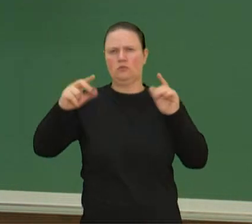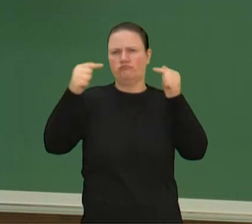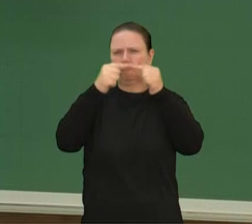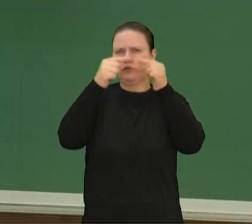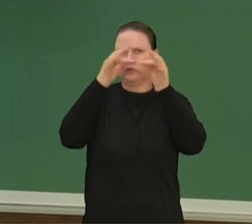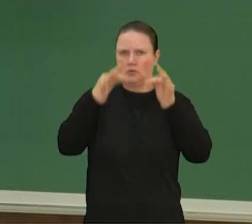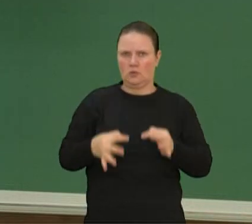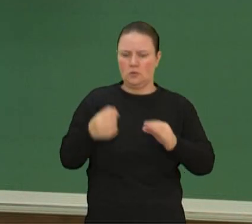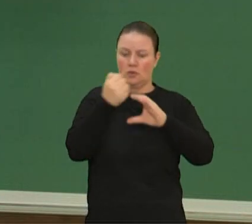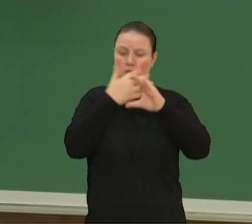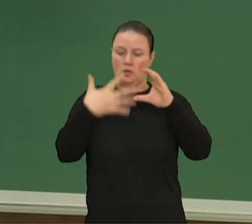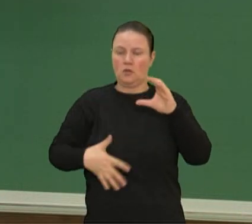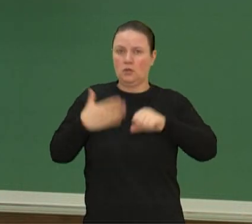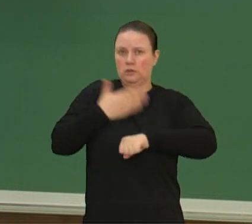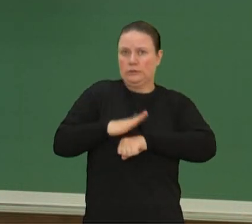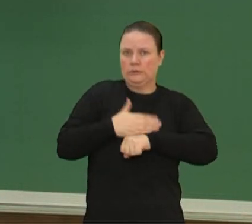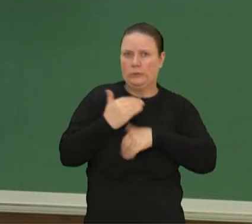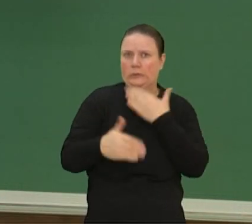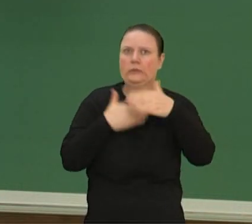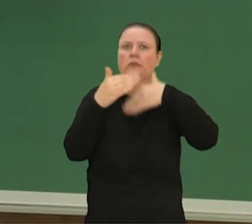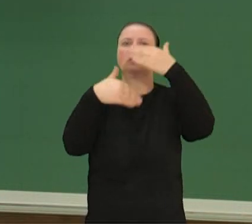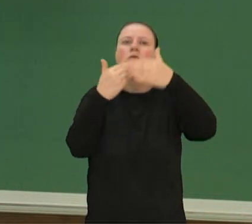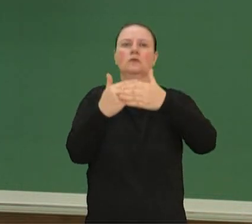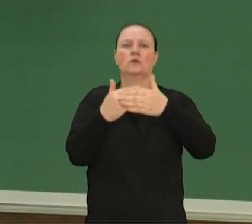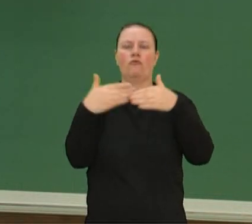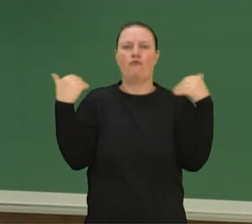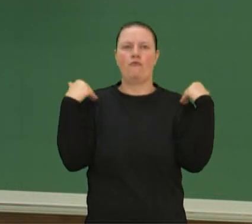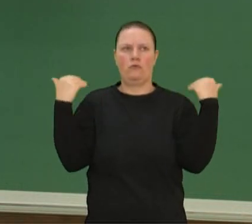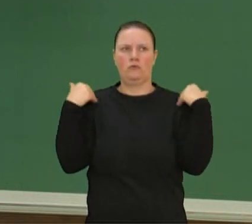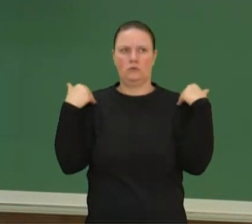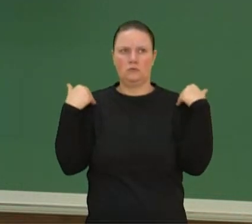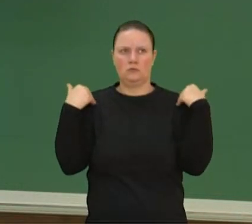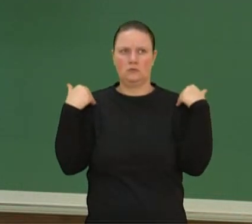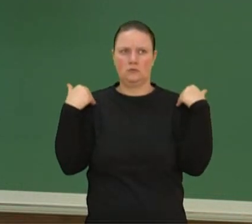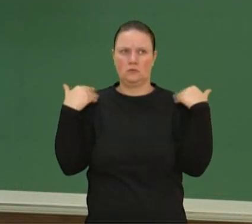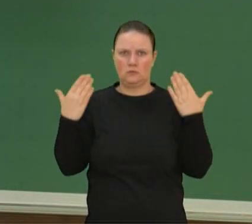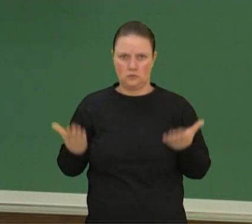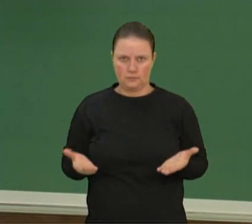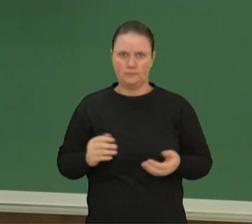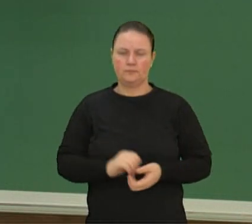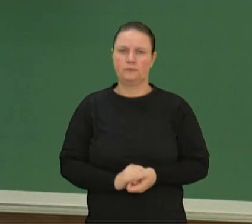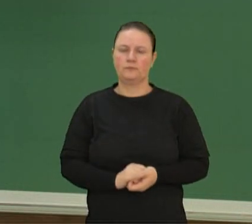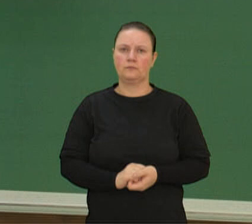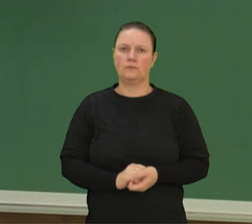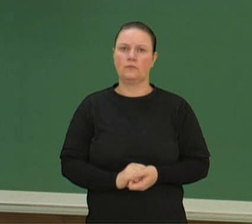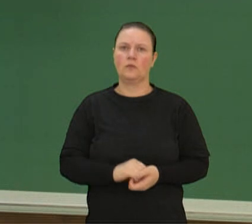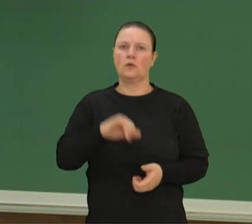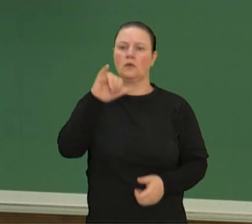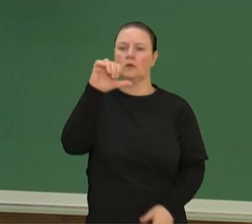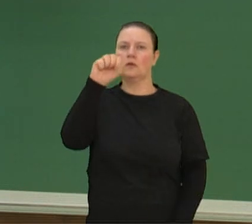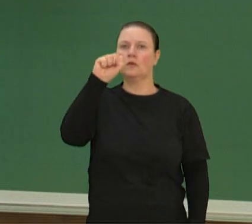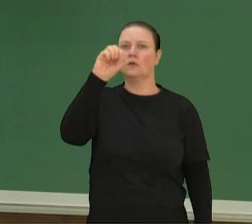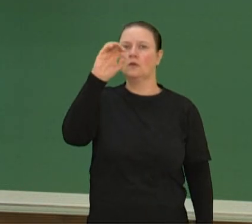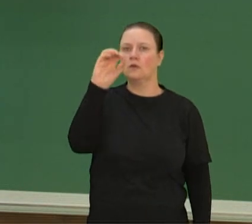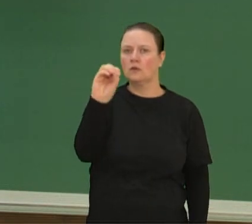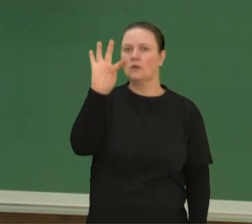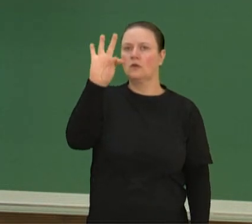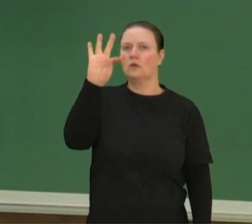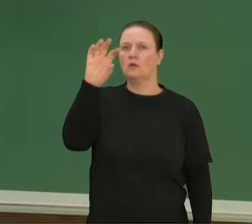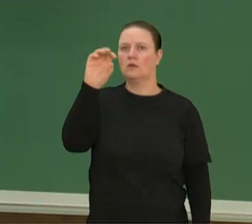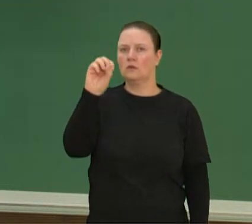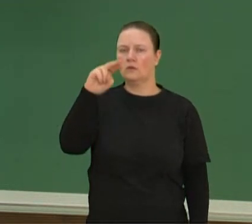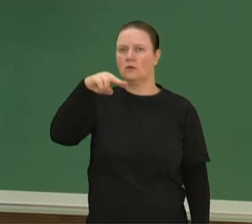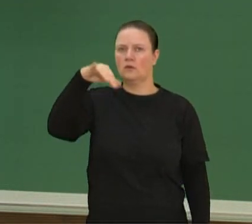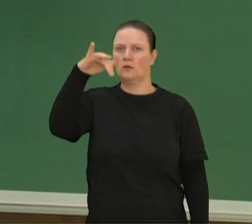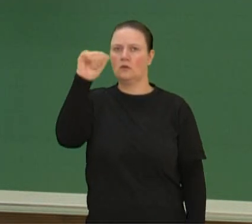características de treino para desenvolver esse elemento da aptidão física. Então, considere a contração muscular isotônica, ou seja, que há